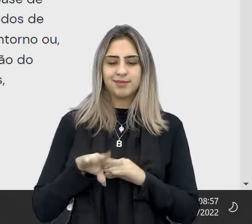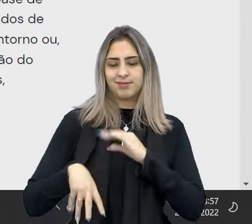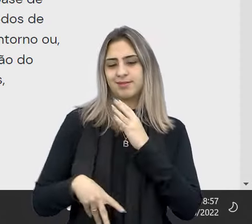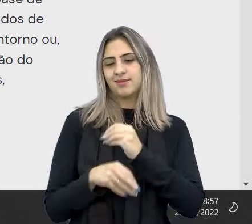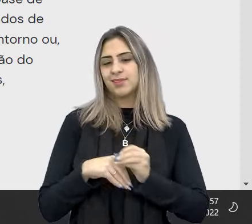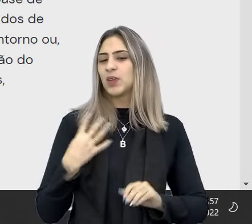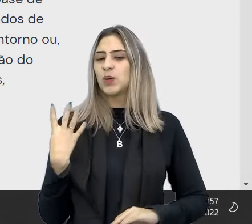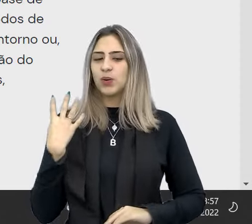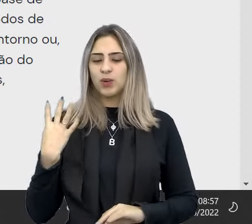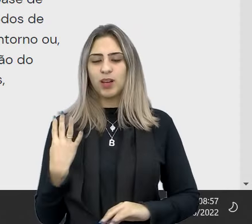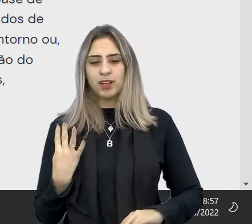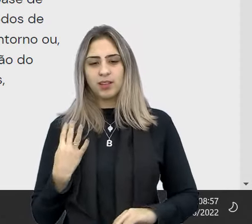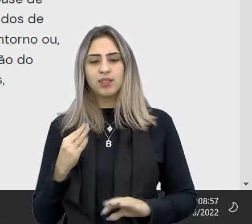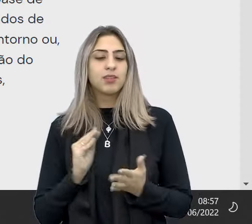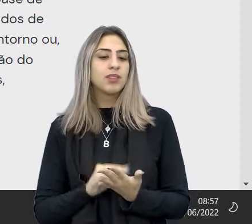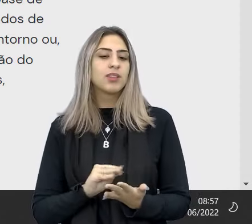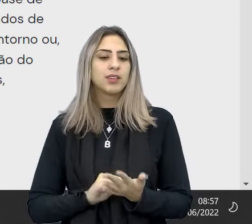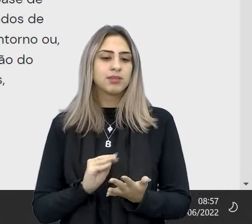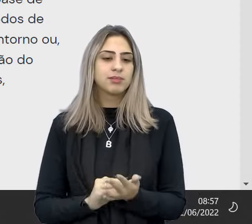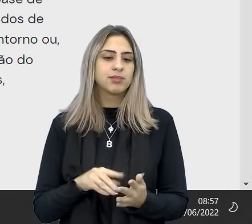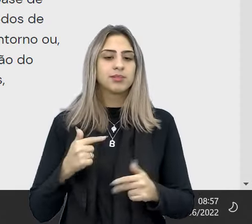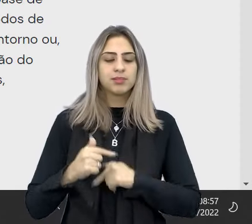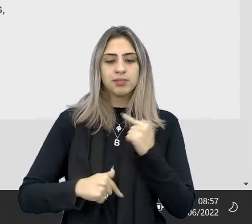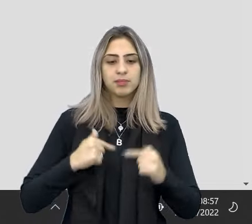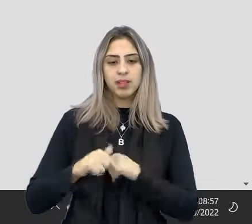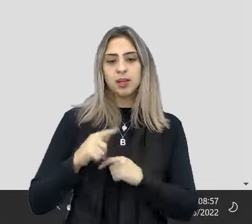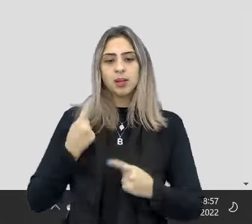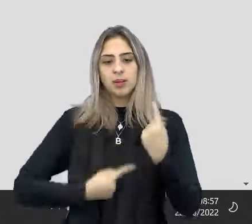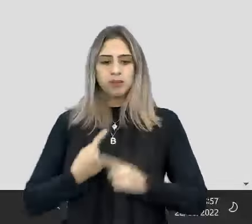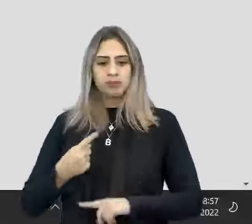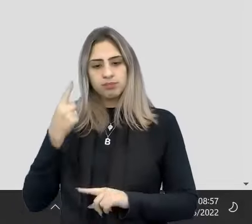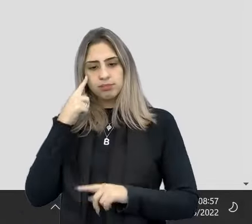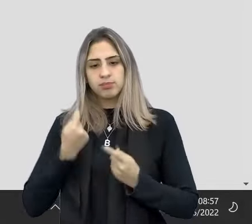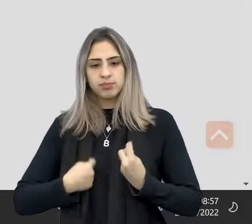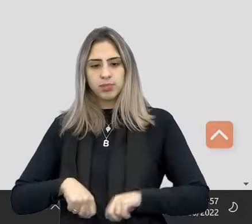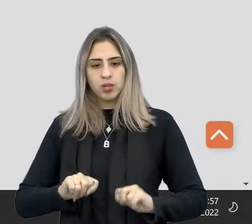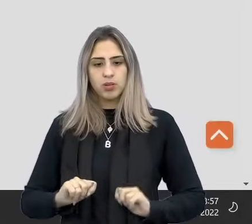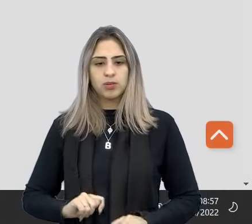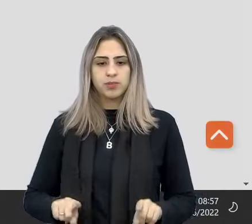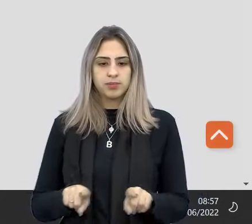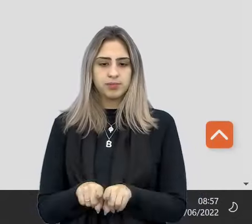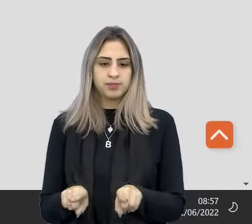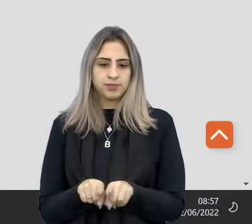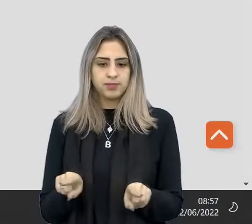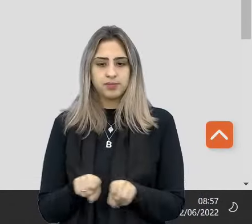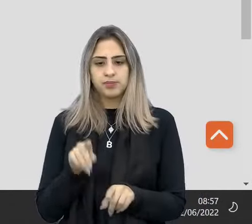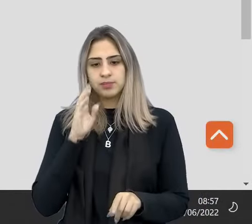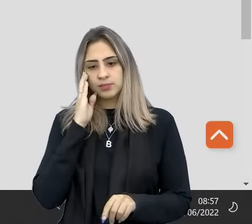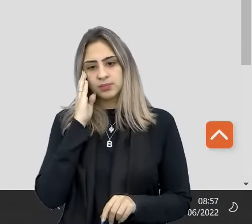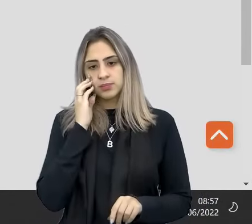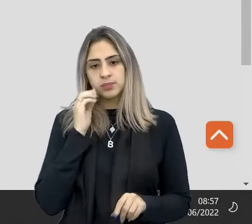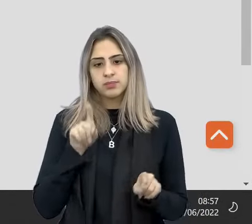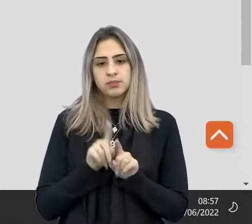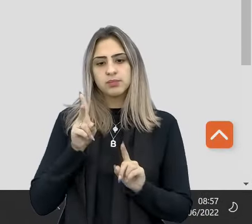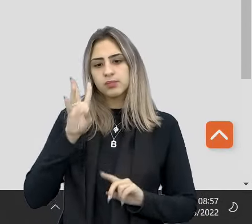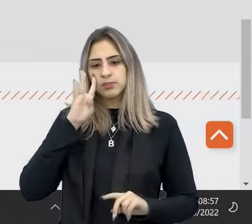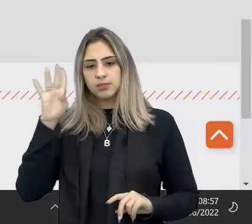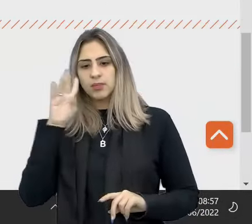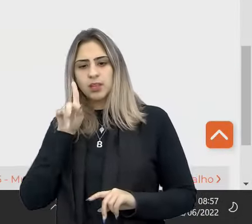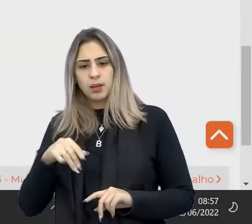componente 4, que ficou faltando, trabalho político e pensamento econômico, também é o mesmo raciocínio.